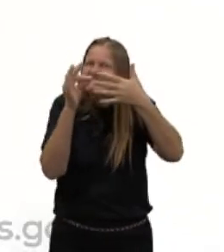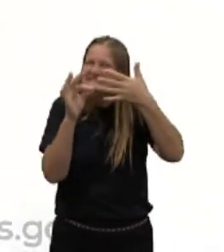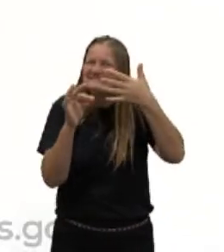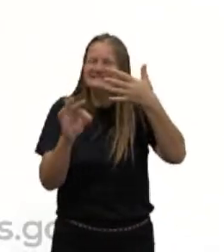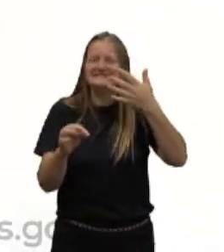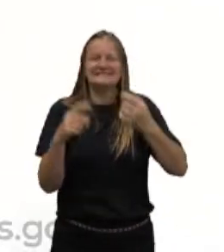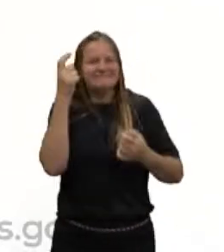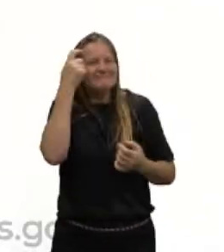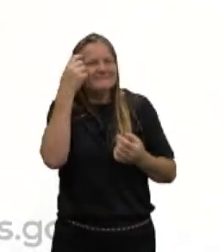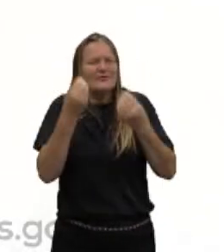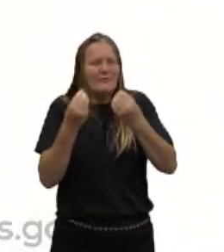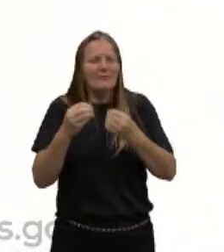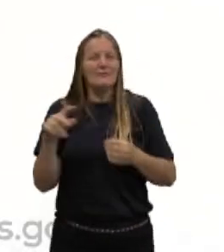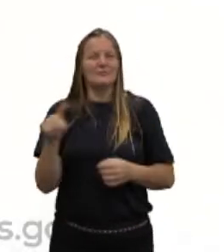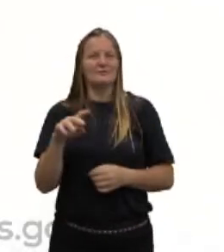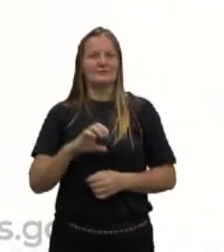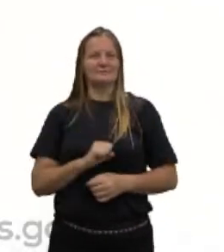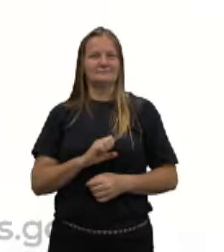Pensando assim,